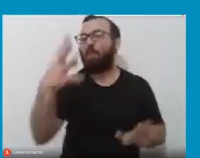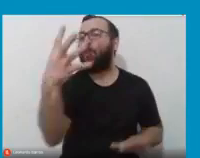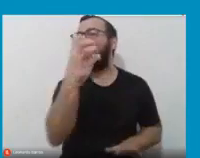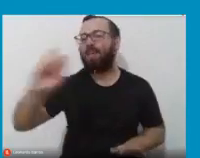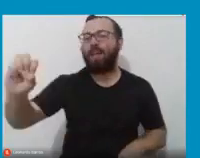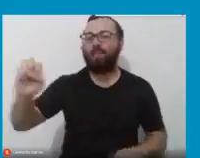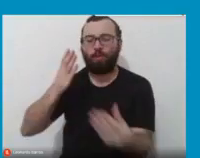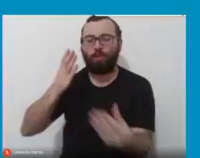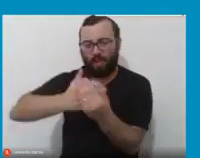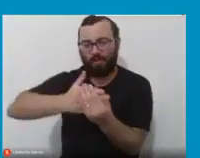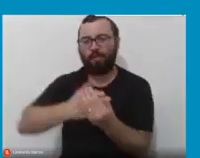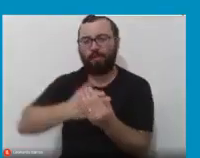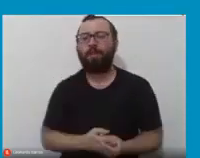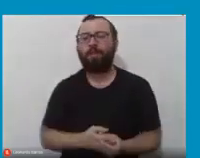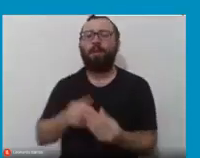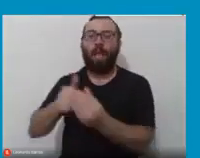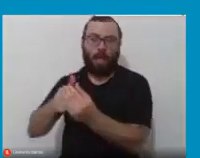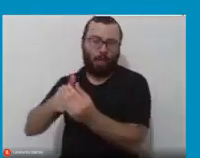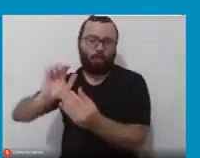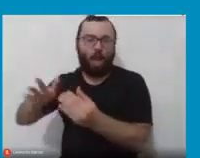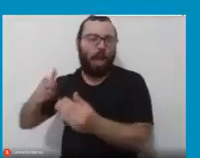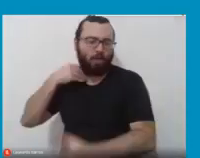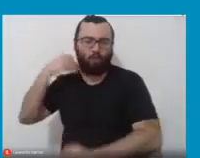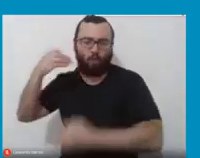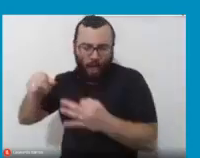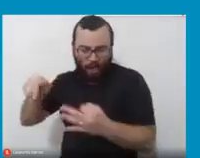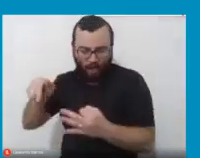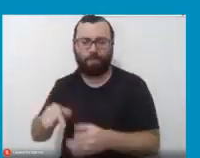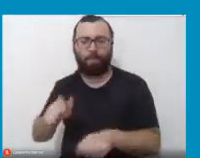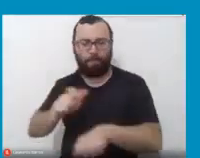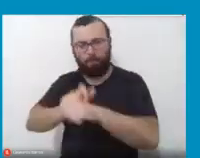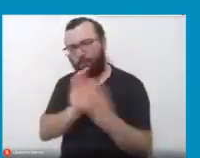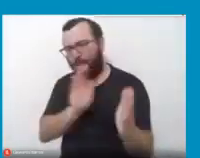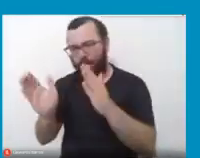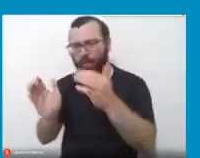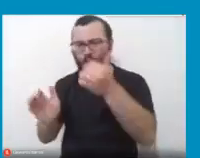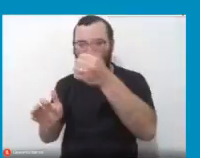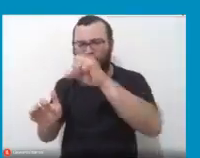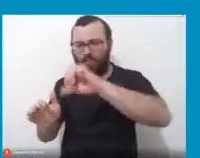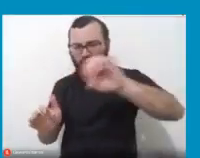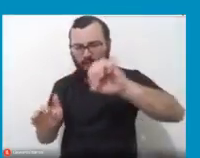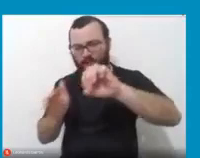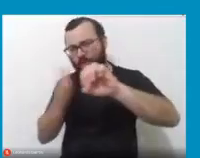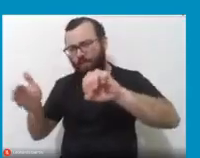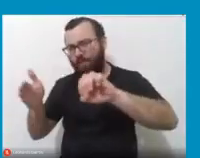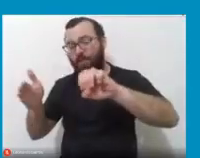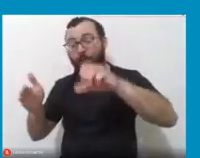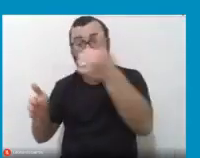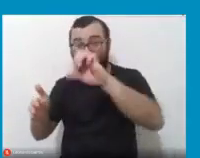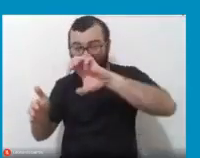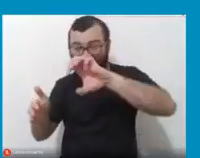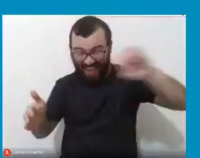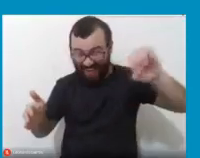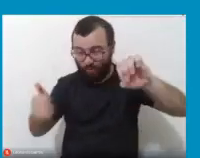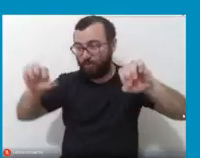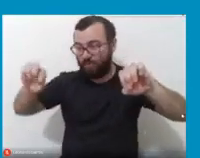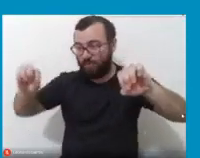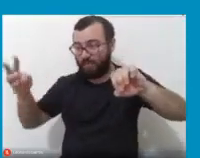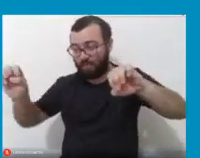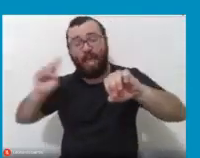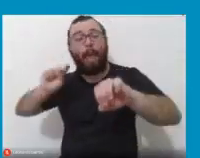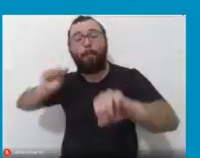processos que tinham sido julgados naquele período, entre 1900 e 1930, que era um período posterior à abolição,